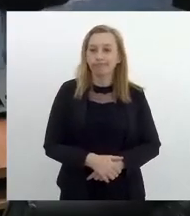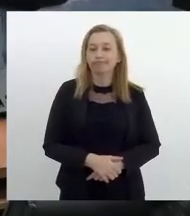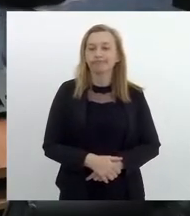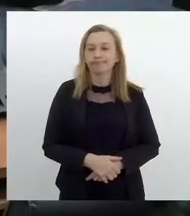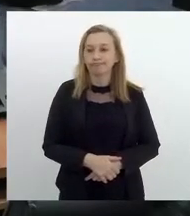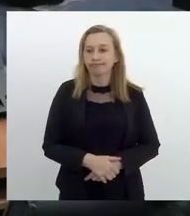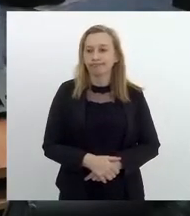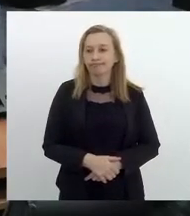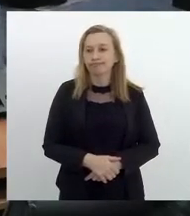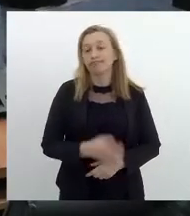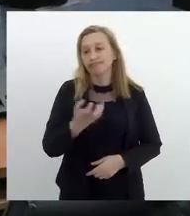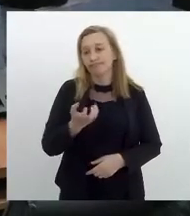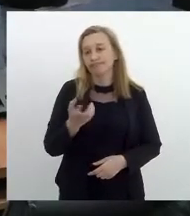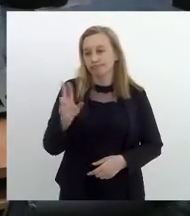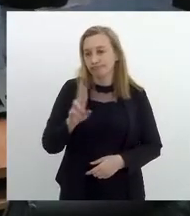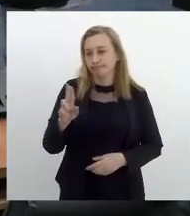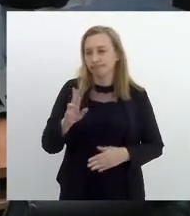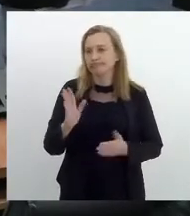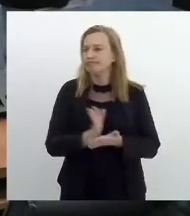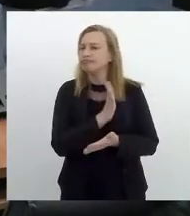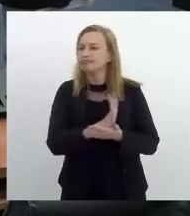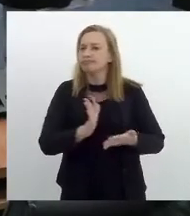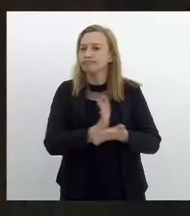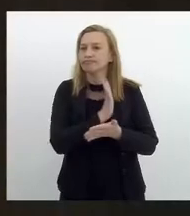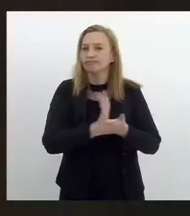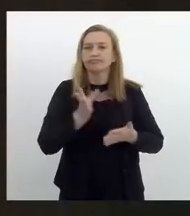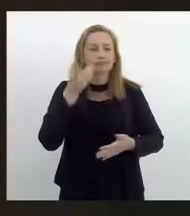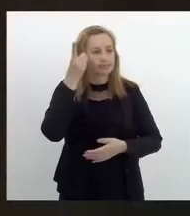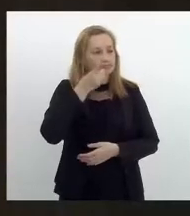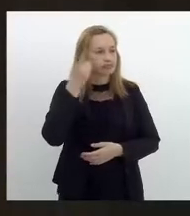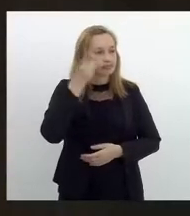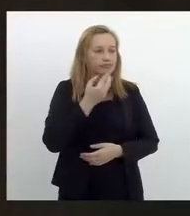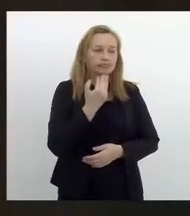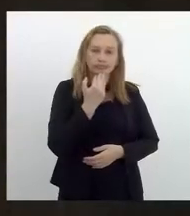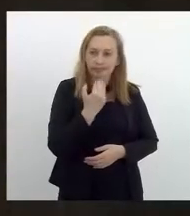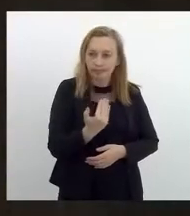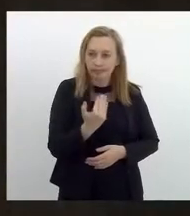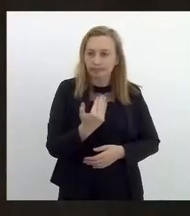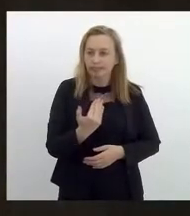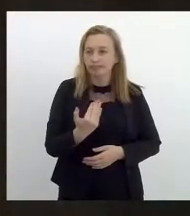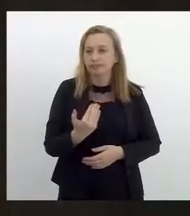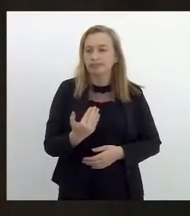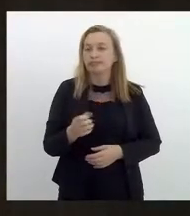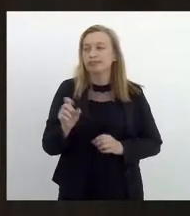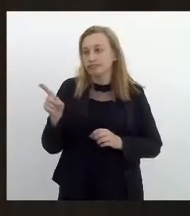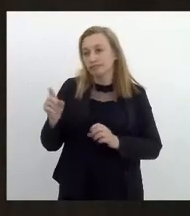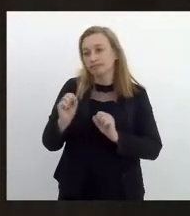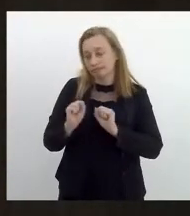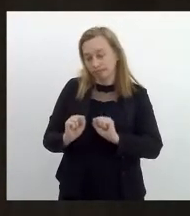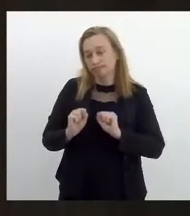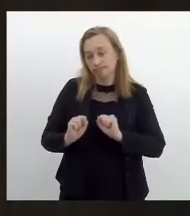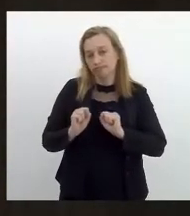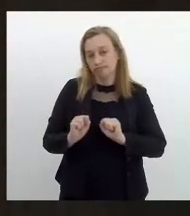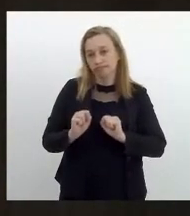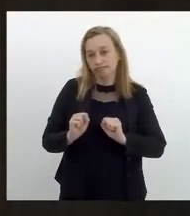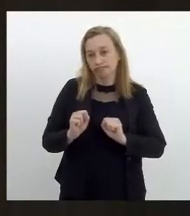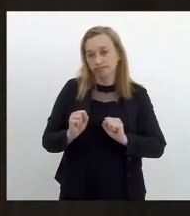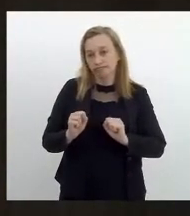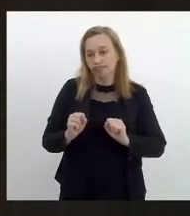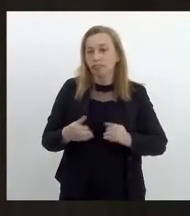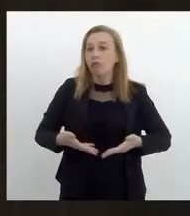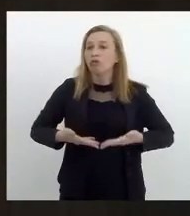Eu queria, em nome de alguns parlamentares, solicitar o mesmo, se ele pode